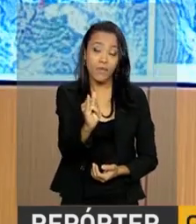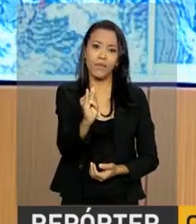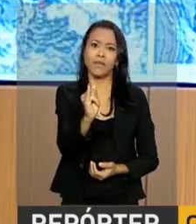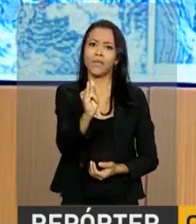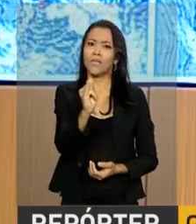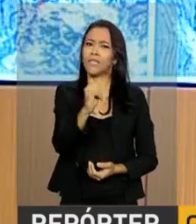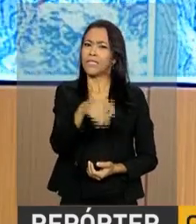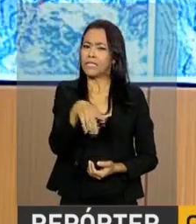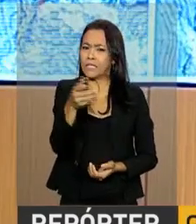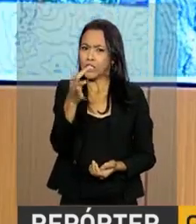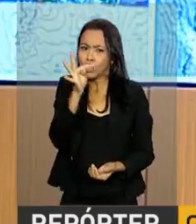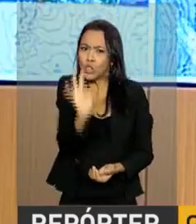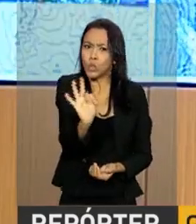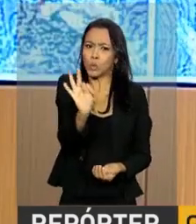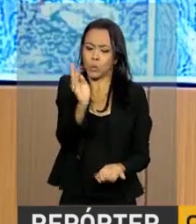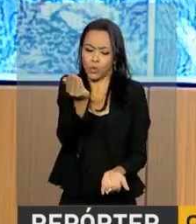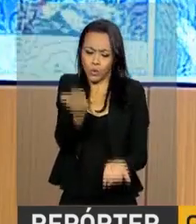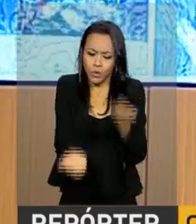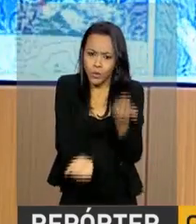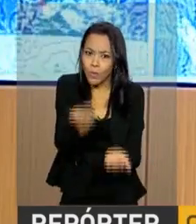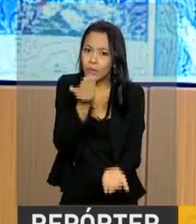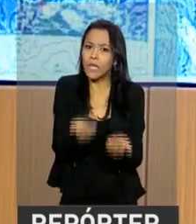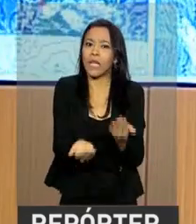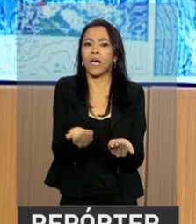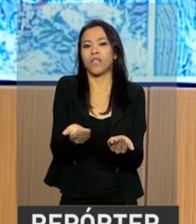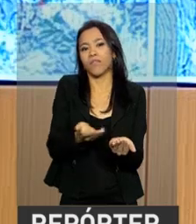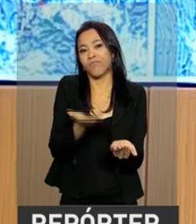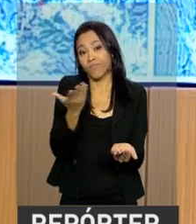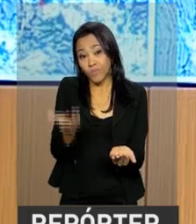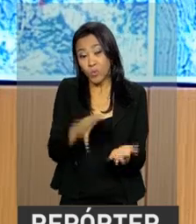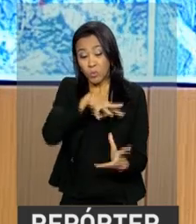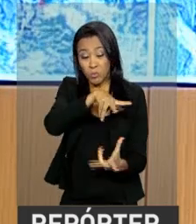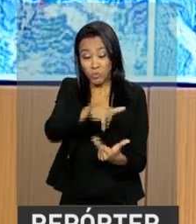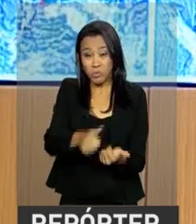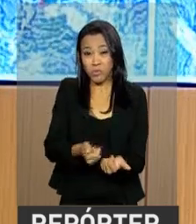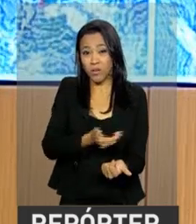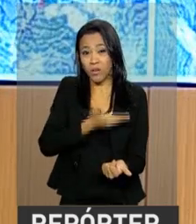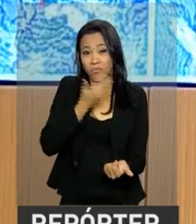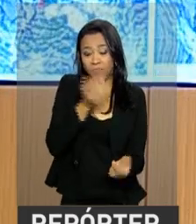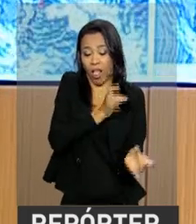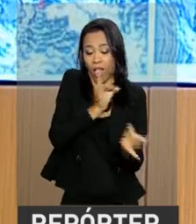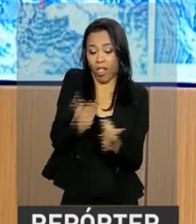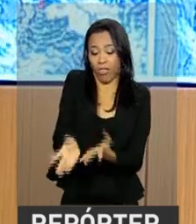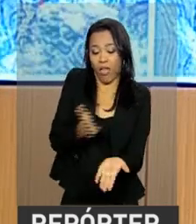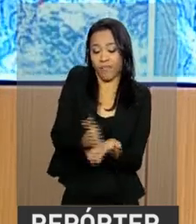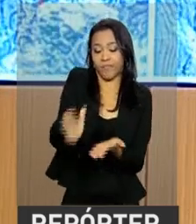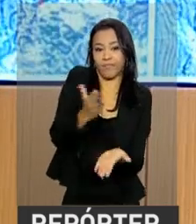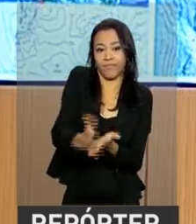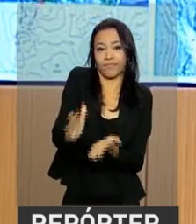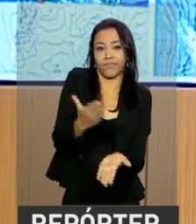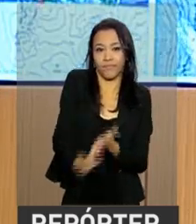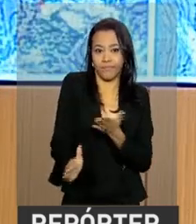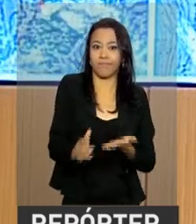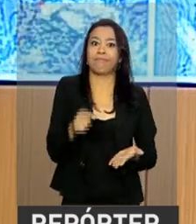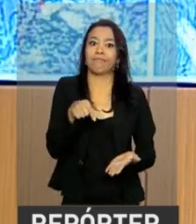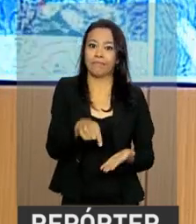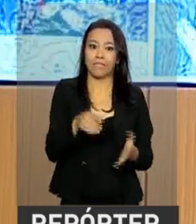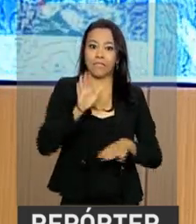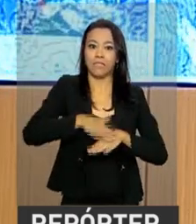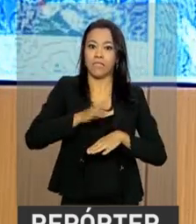toneladas de alimentos são desperdiçados no mundo todo segundo a Organização das Nações Unidas de